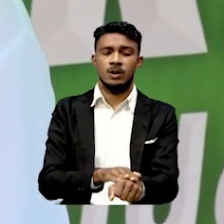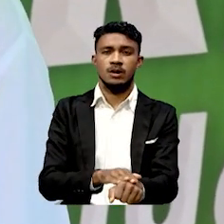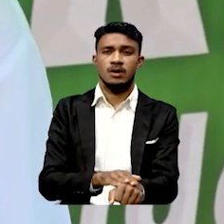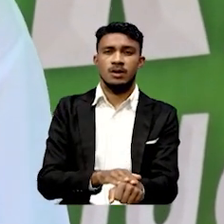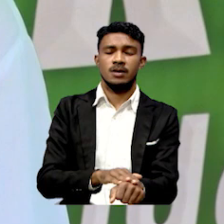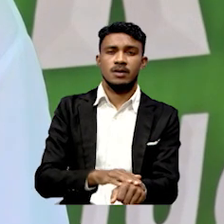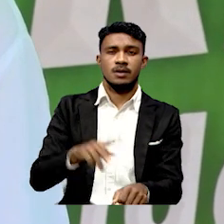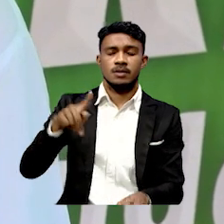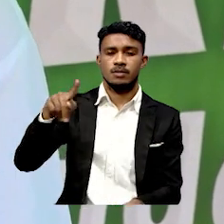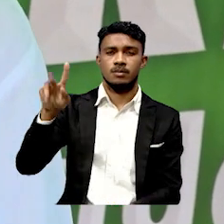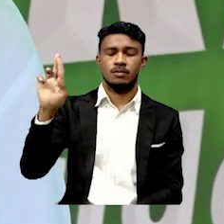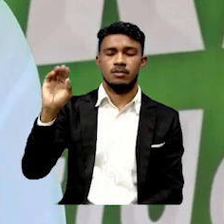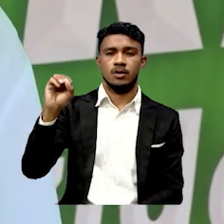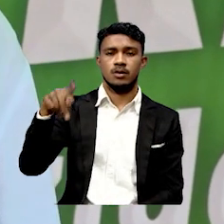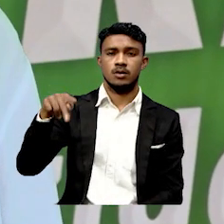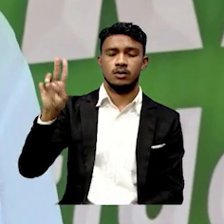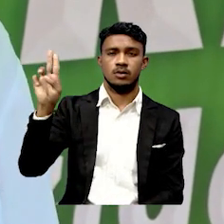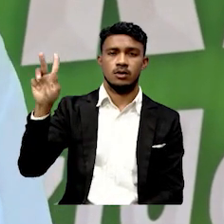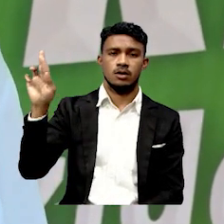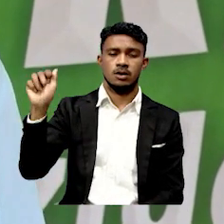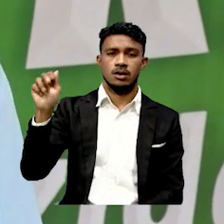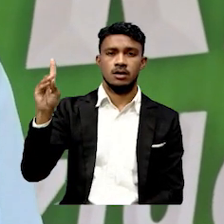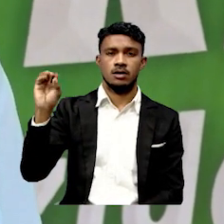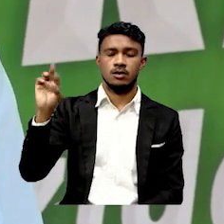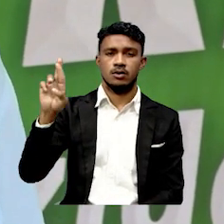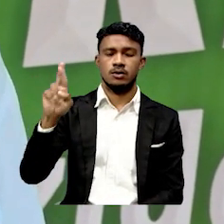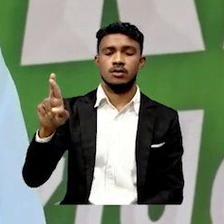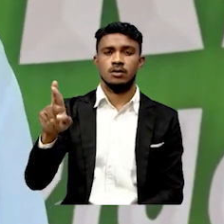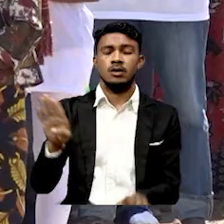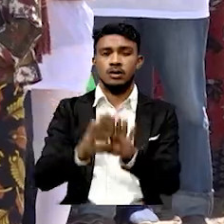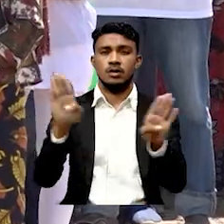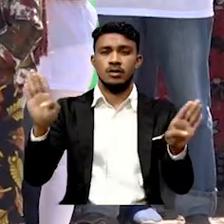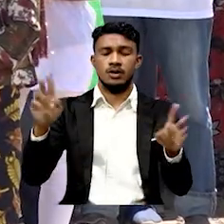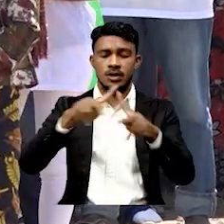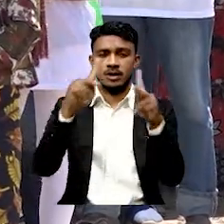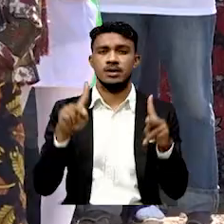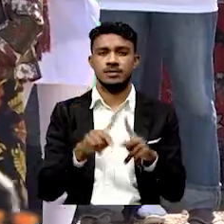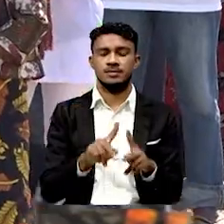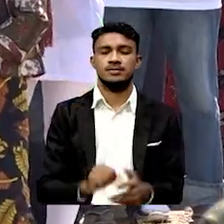República, loque caso 2020.